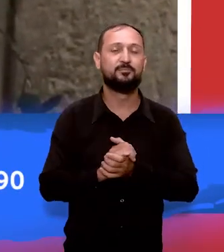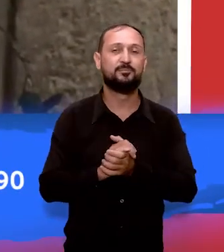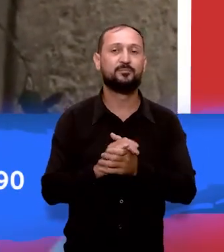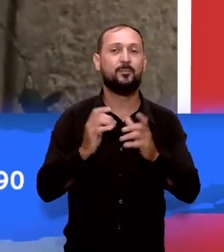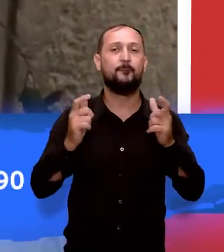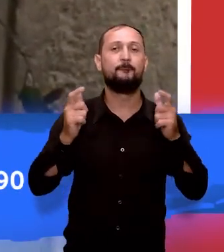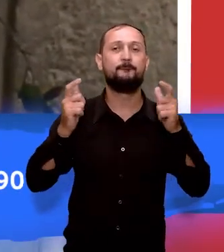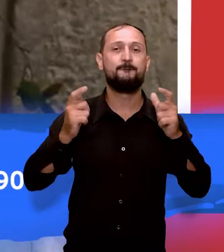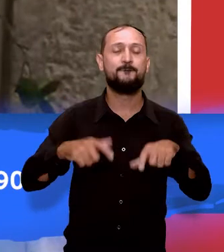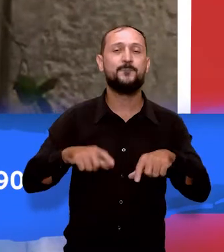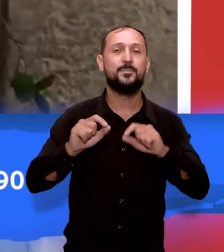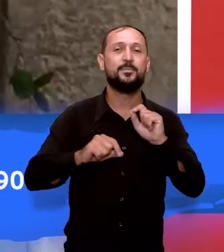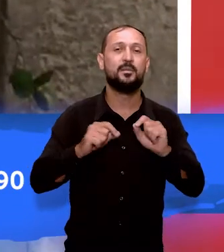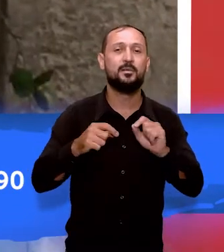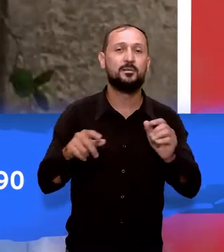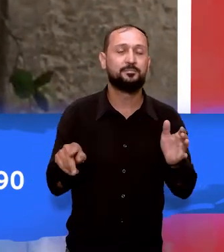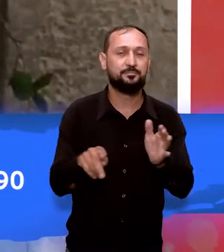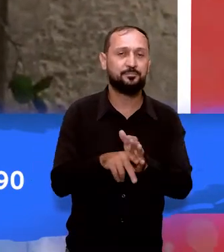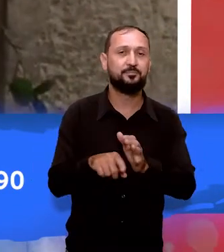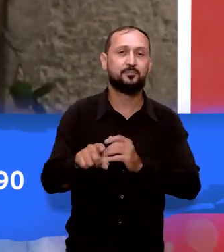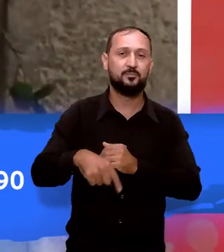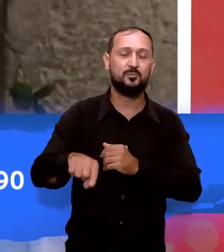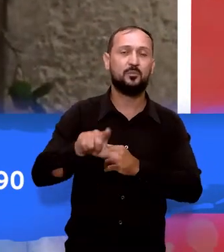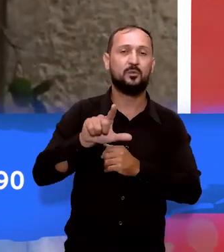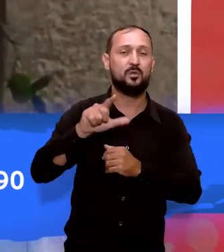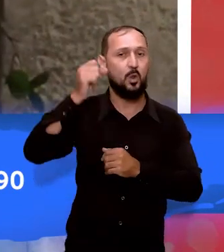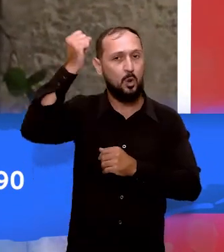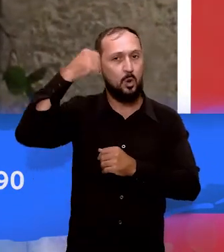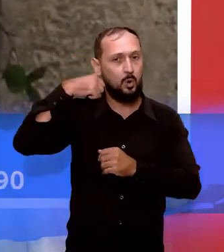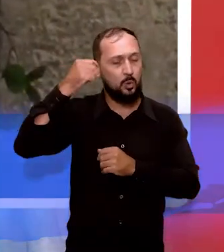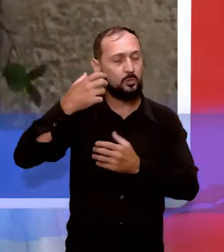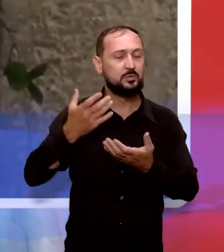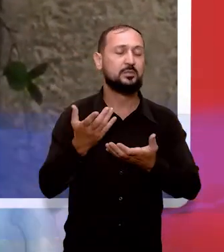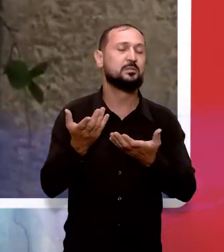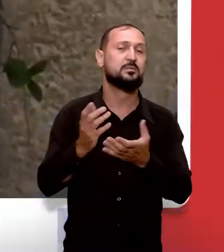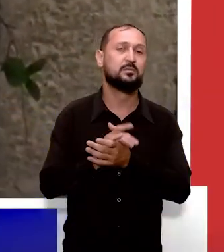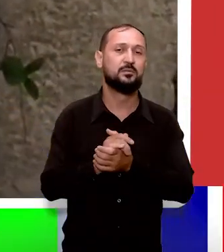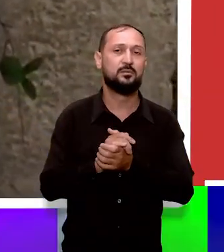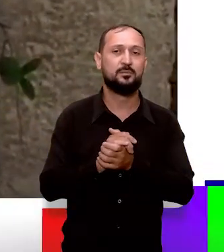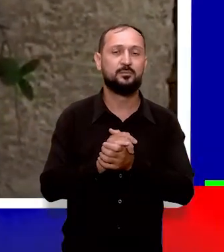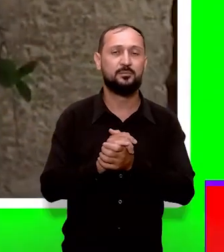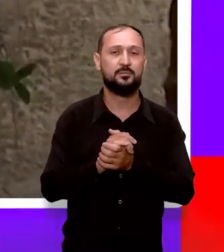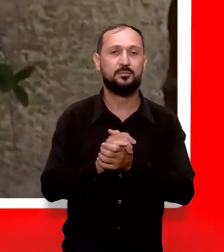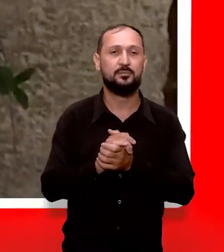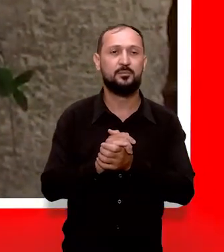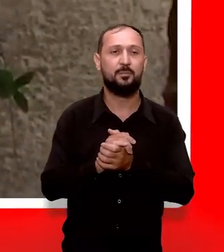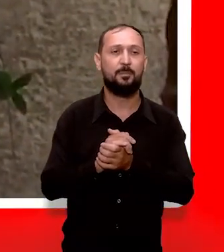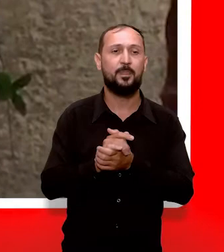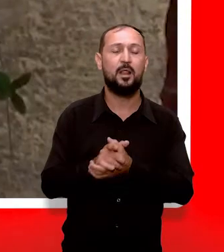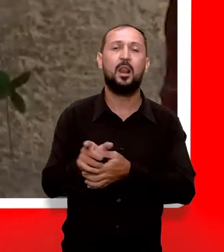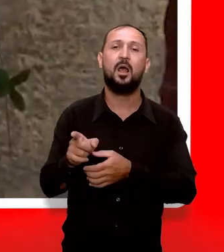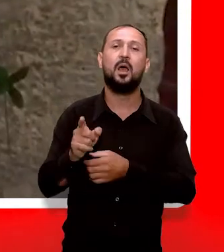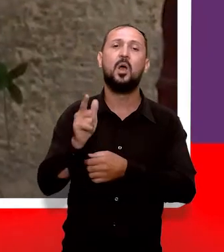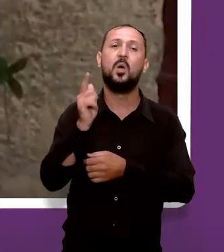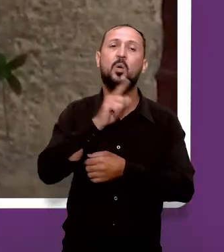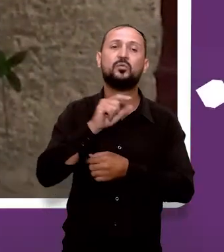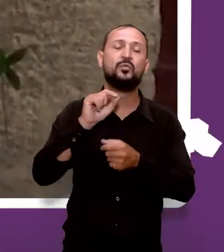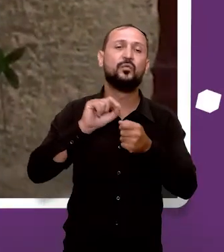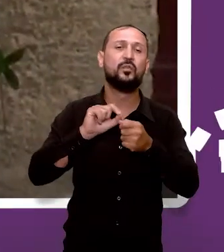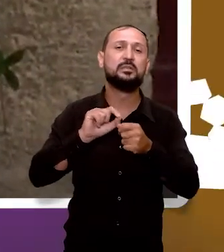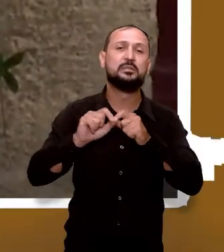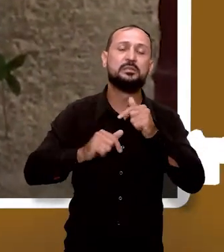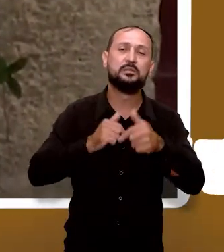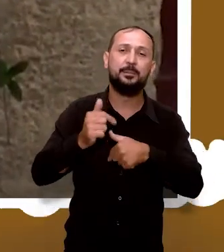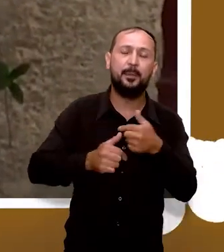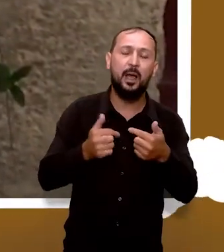de experimentação. É um espaço que a artista plástica Lúcia Martins Coelho conseguiu